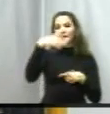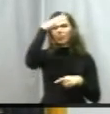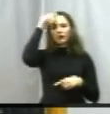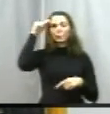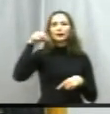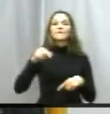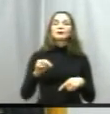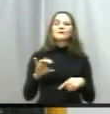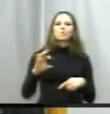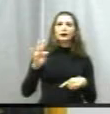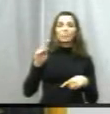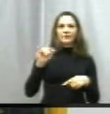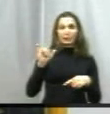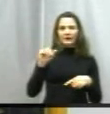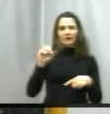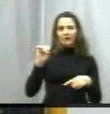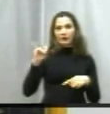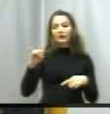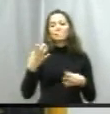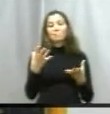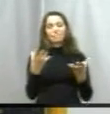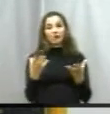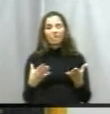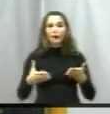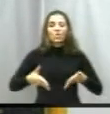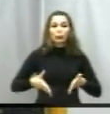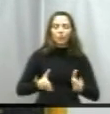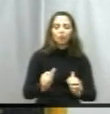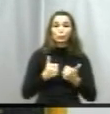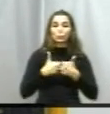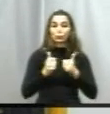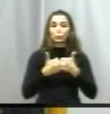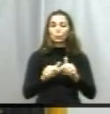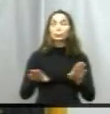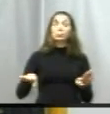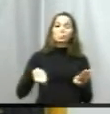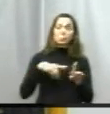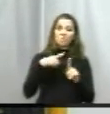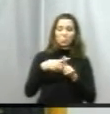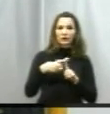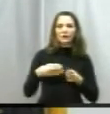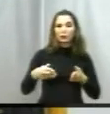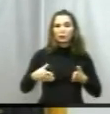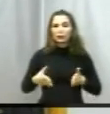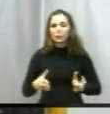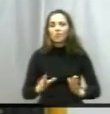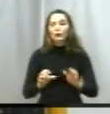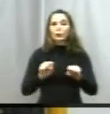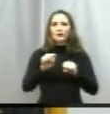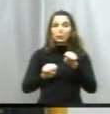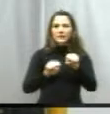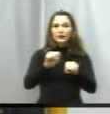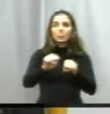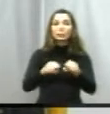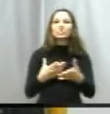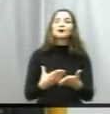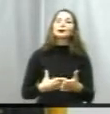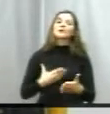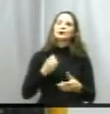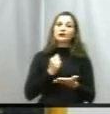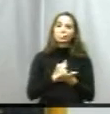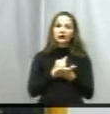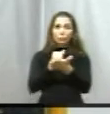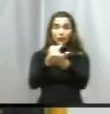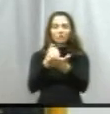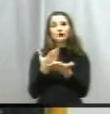quer implementar tanto os corredores de ônibus quanto as ciclovias, e nós temos que buscar recurso, ajudar na implementação desse